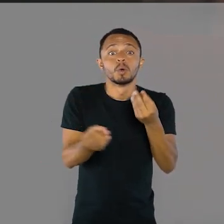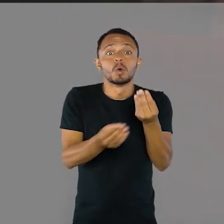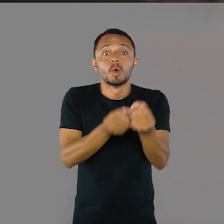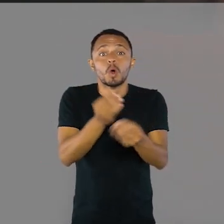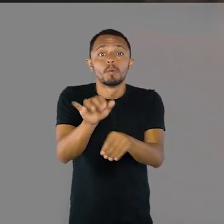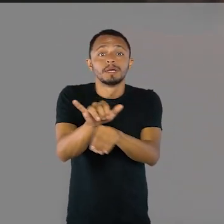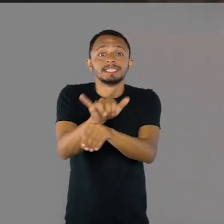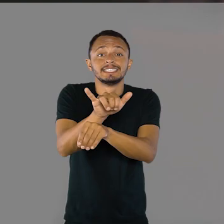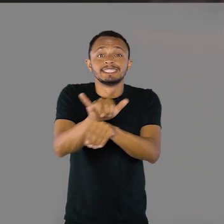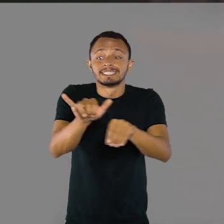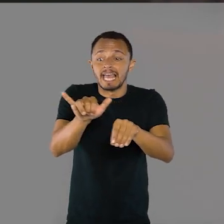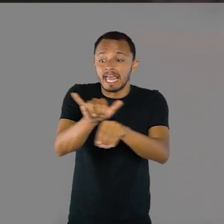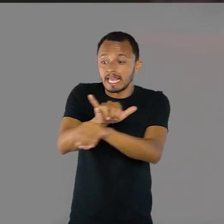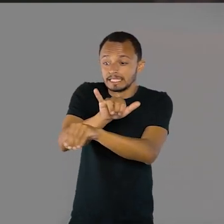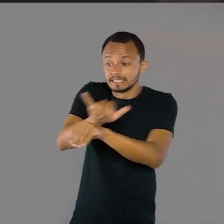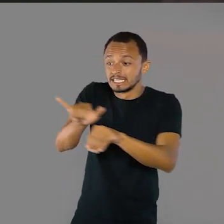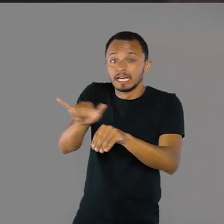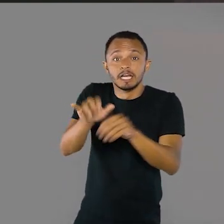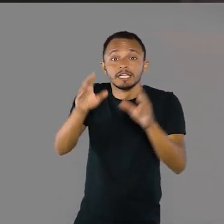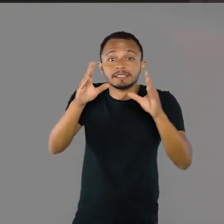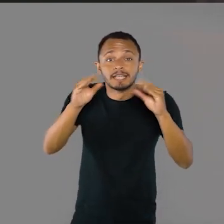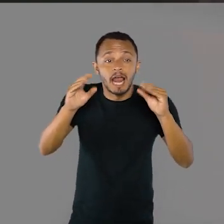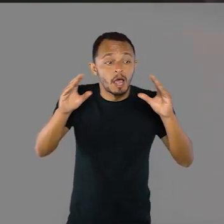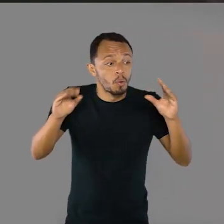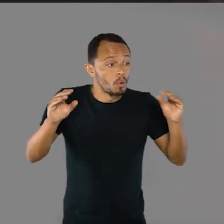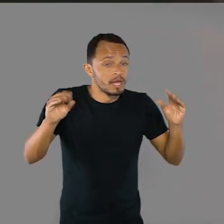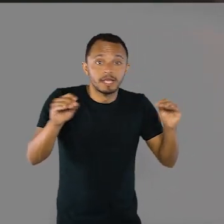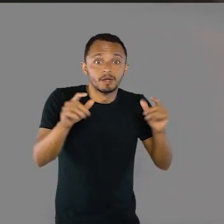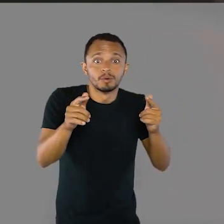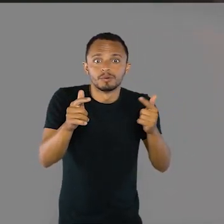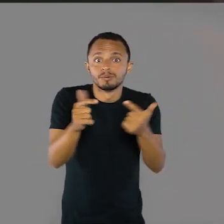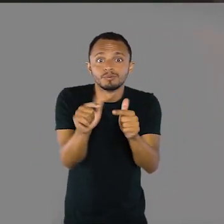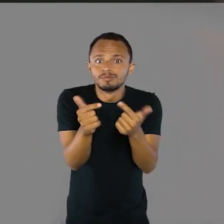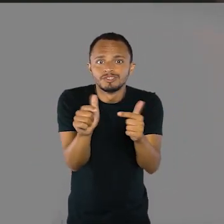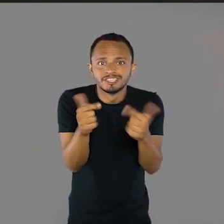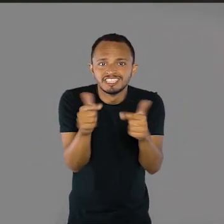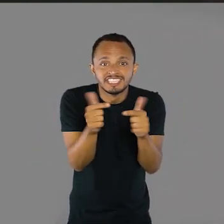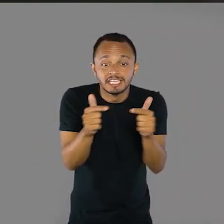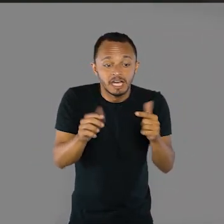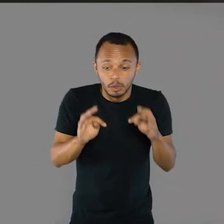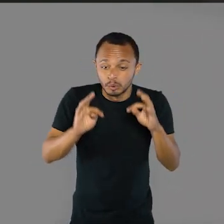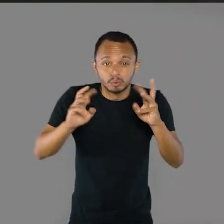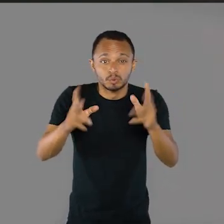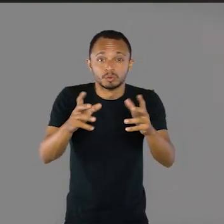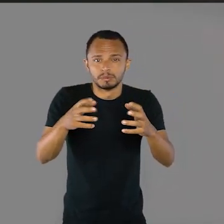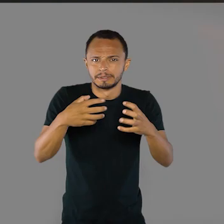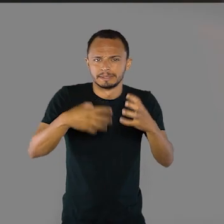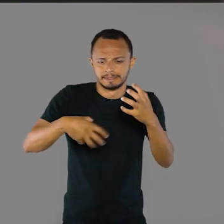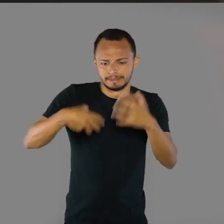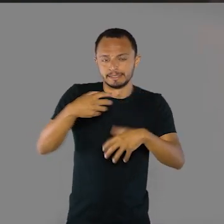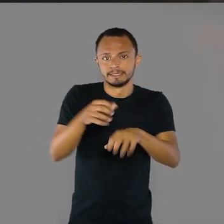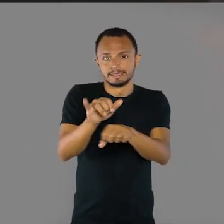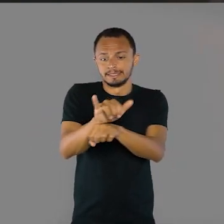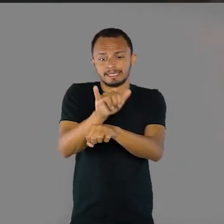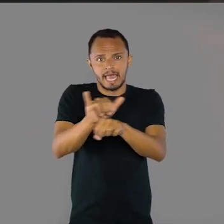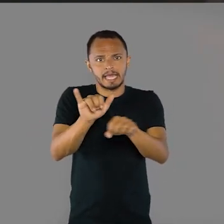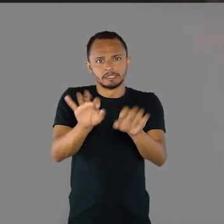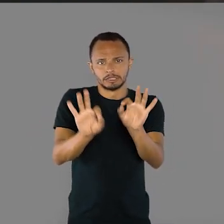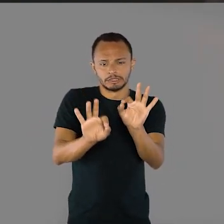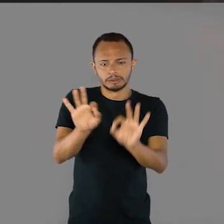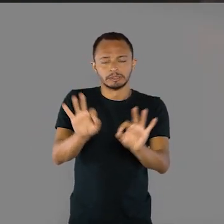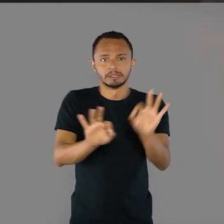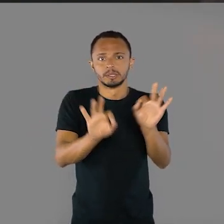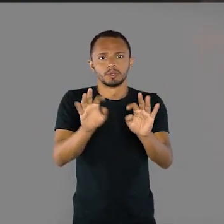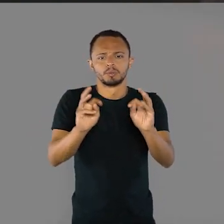me incomodava. Nada era tranquilo para mim, assim. Não no sentido que cada um expressa a sua estética da maneira que quer, mas ela